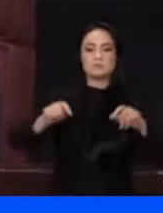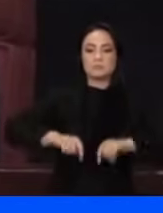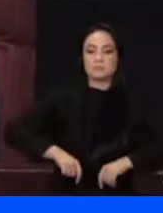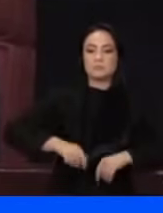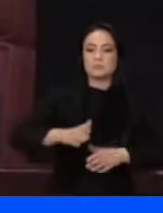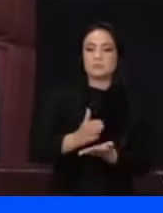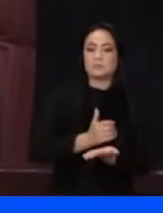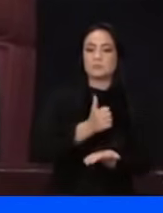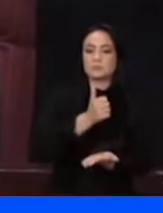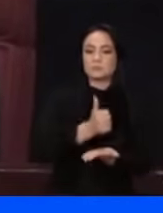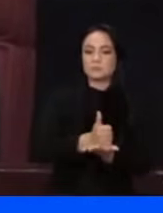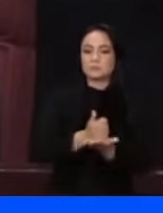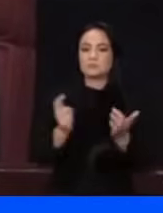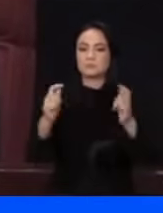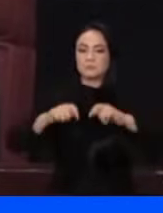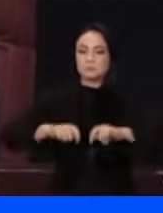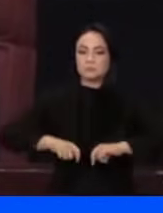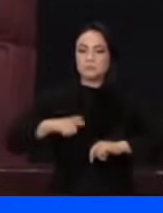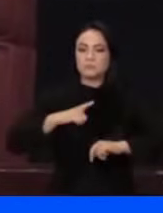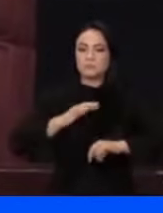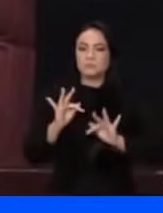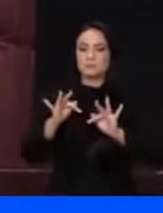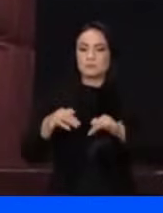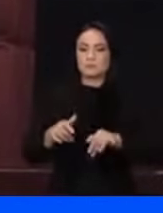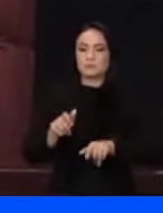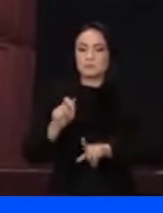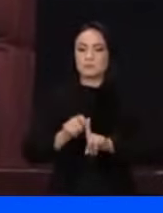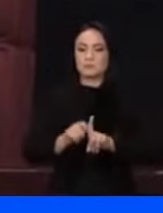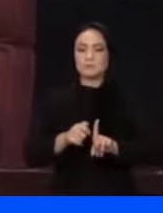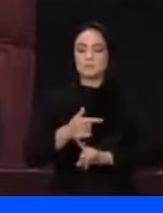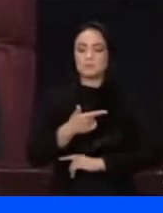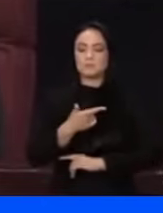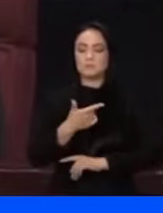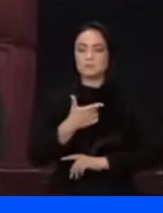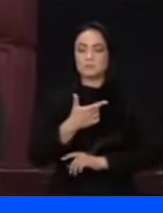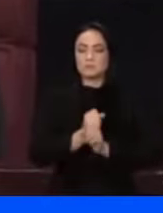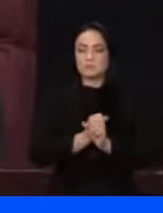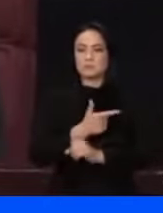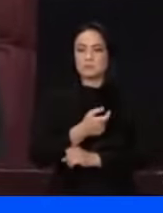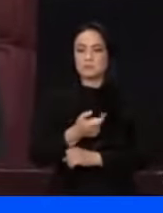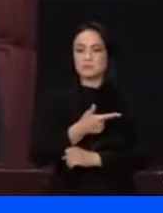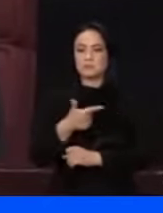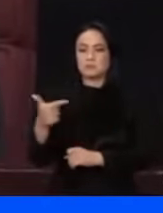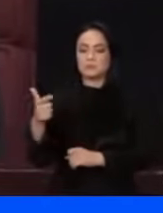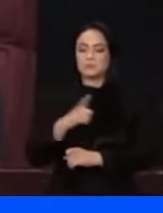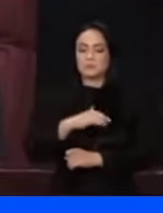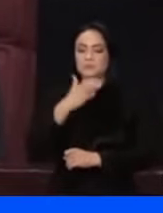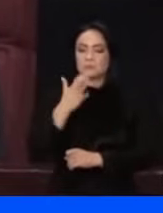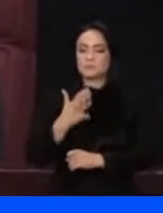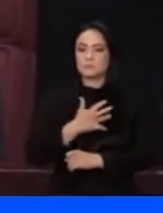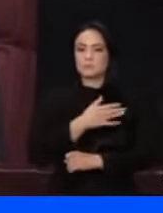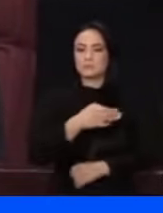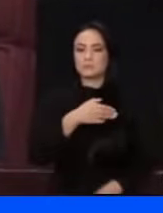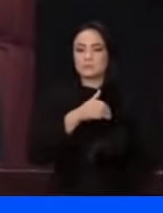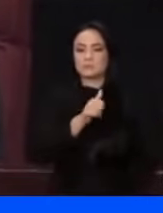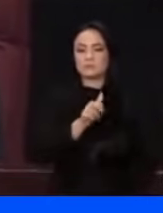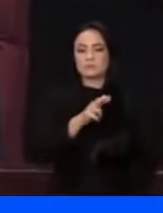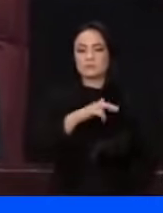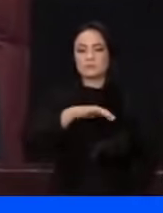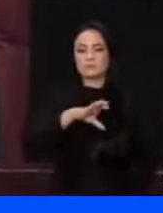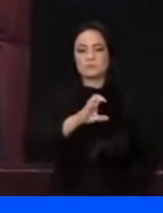Estado, inclusive no final do mês de dezembro de 2022, como indicam as mensagens enviadas pelo acusado